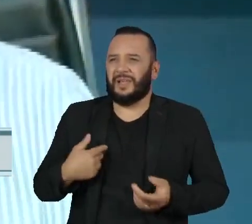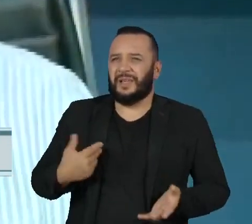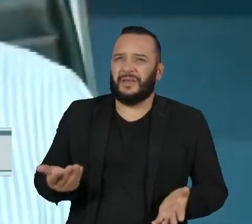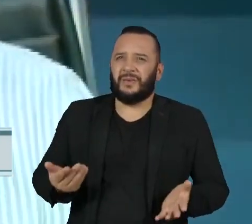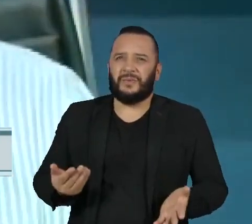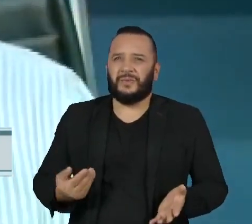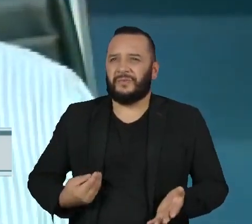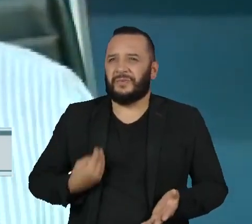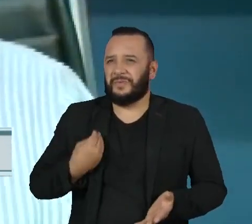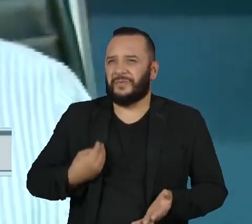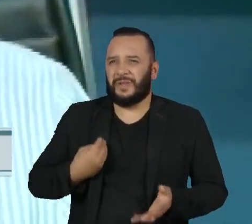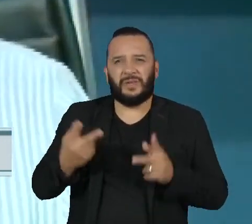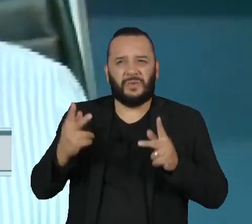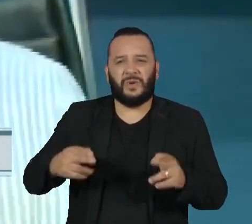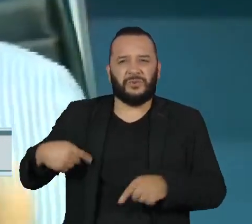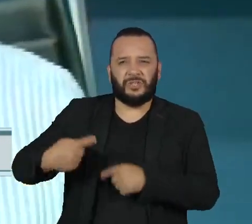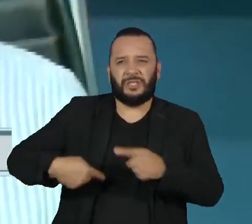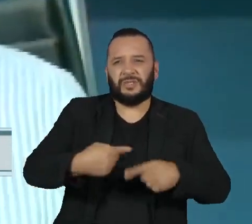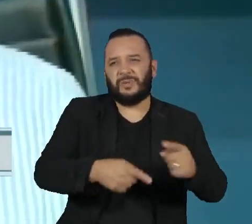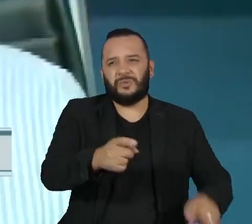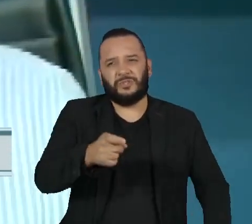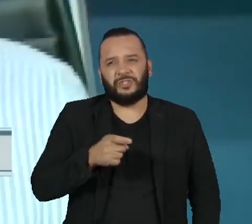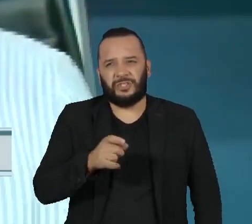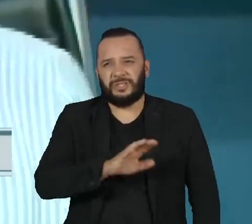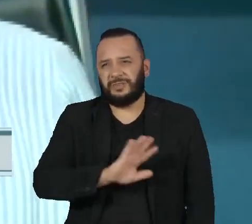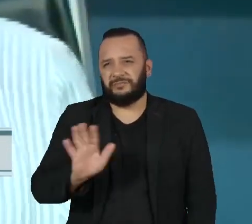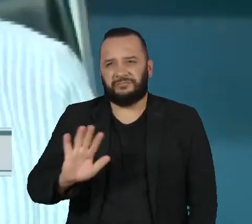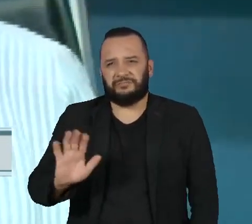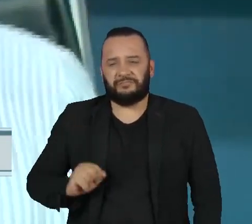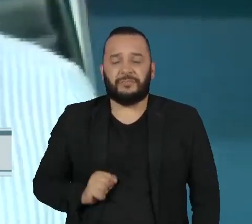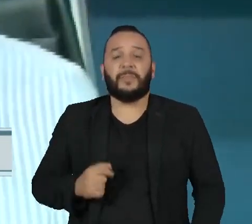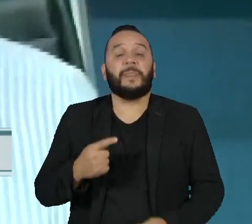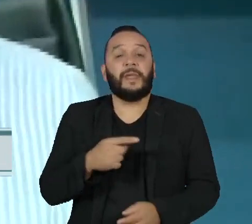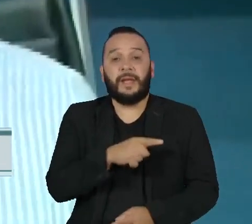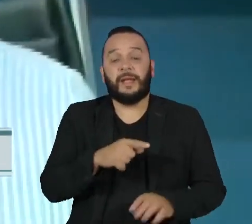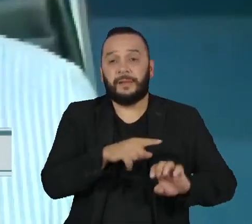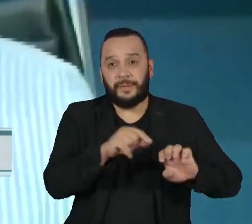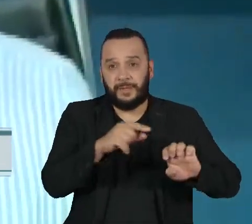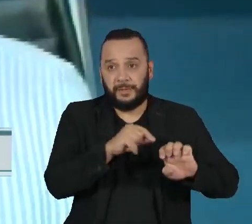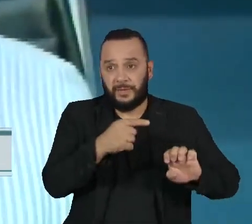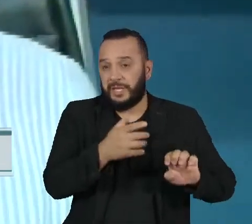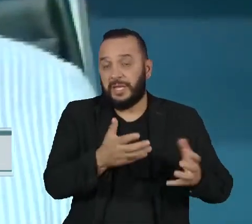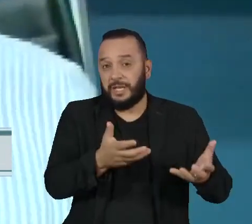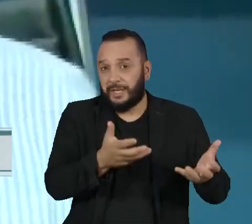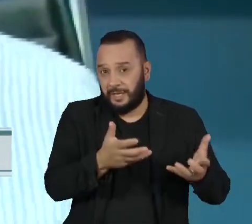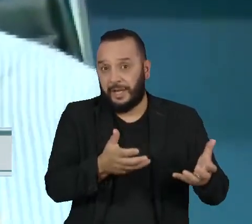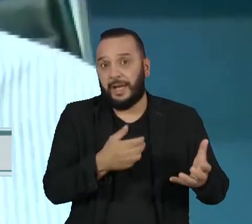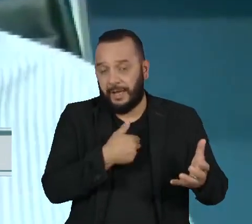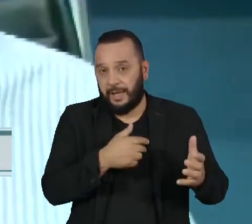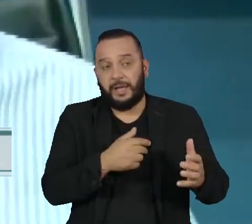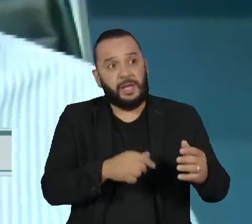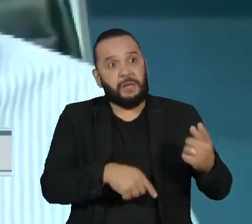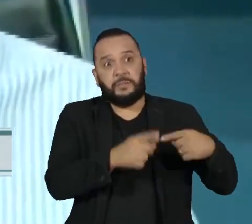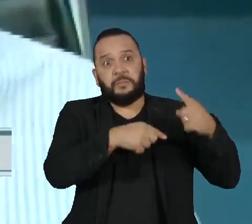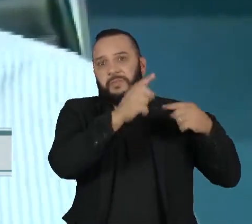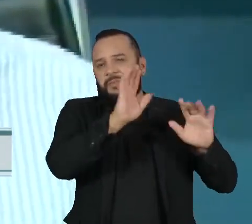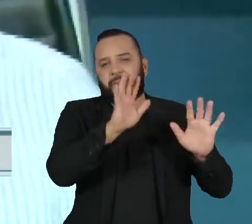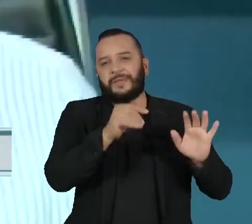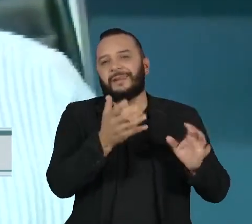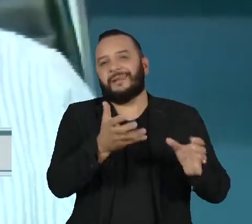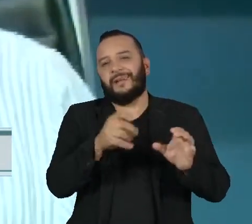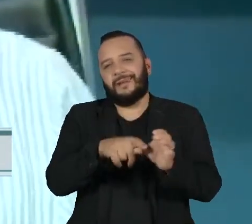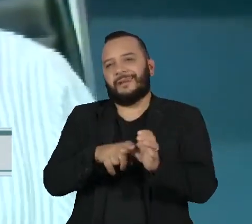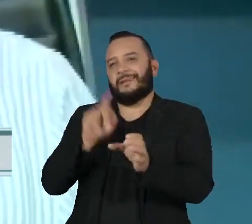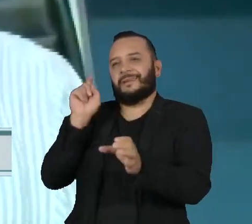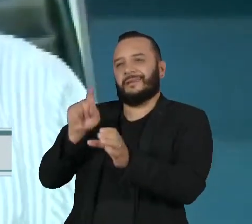que a geração x viveu na verdade não quer ser empreendedor Porque de fato tem desejo e capacidade empreender mas ele quer se livrar de um